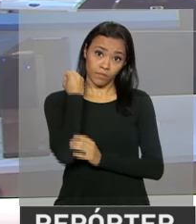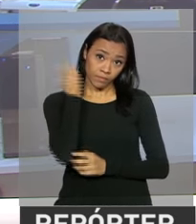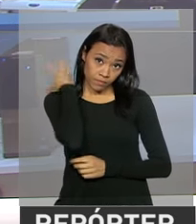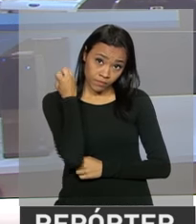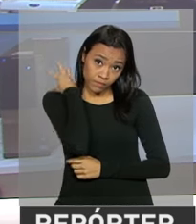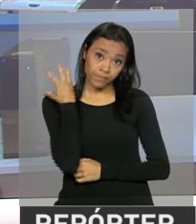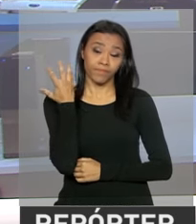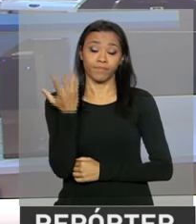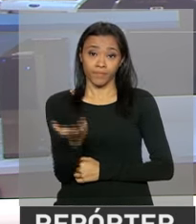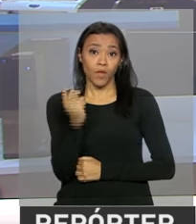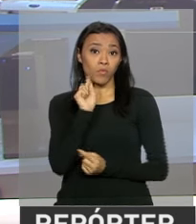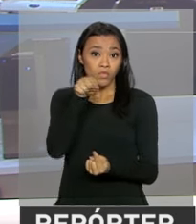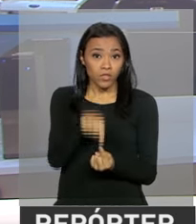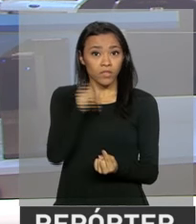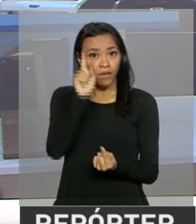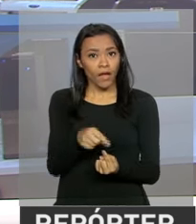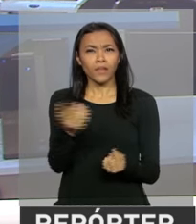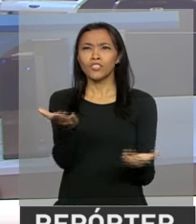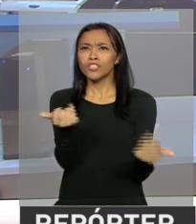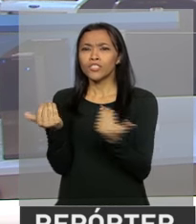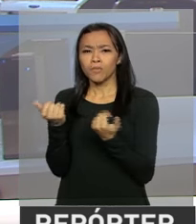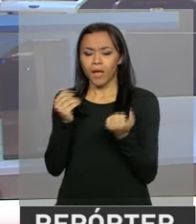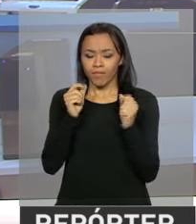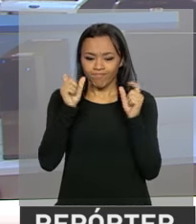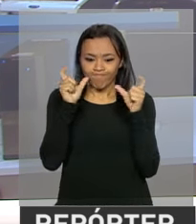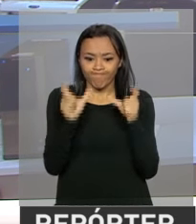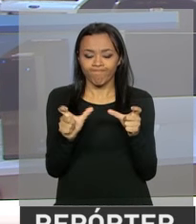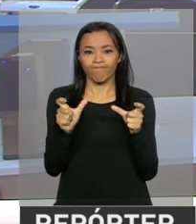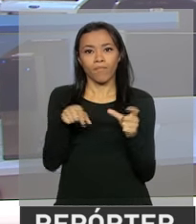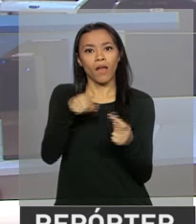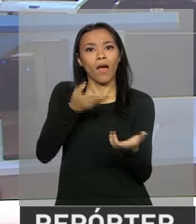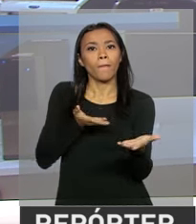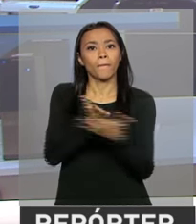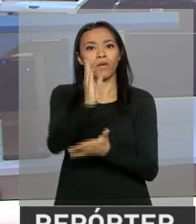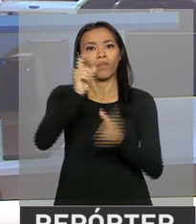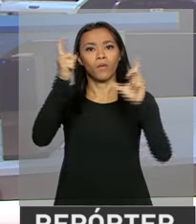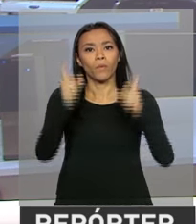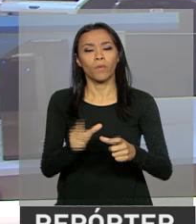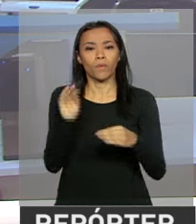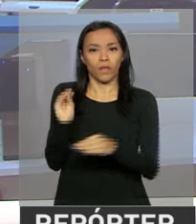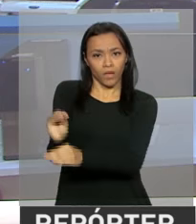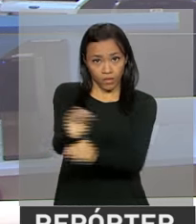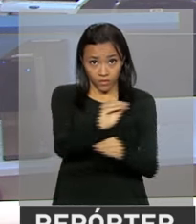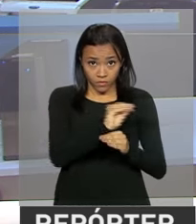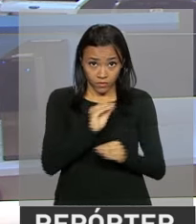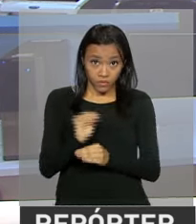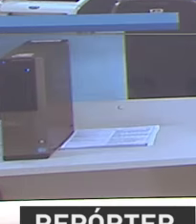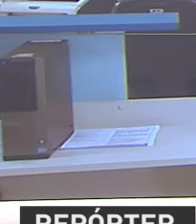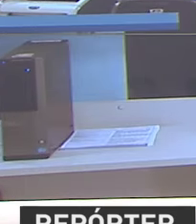sensibilizar a Comunidade Internacional para aprovar a área de